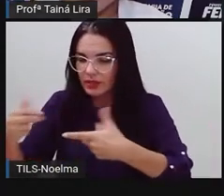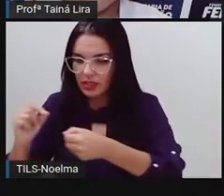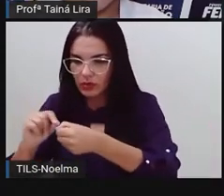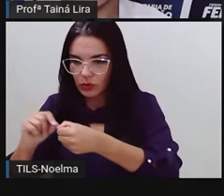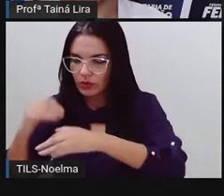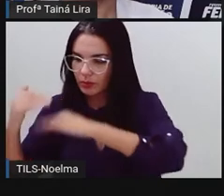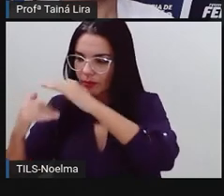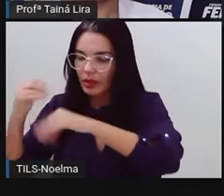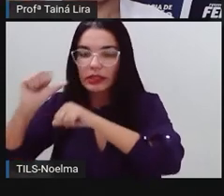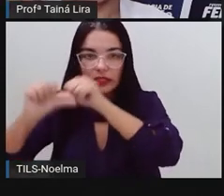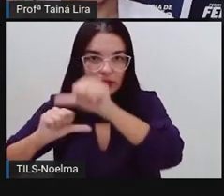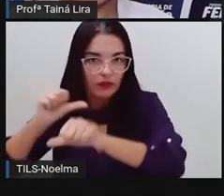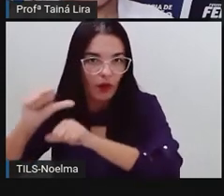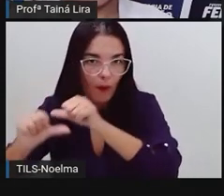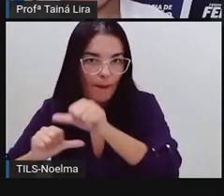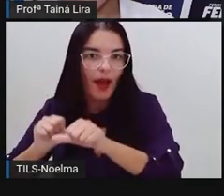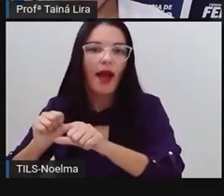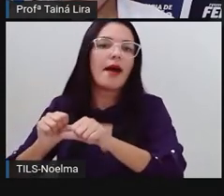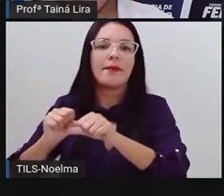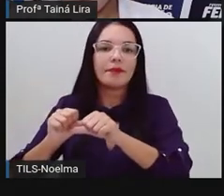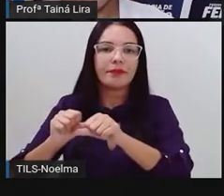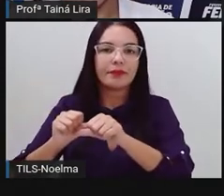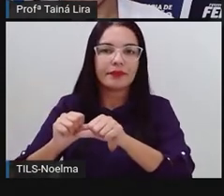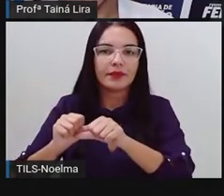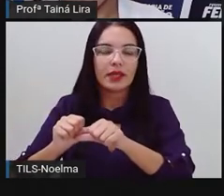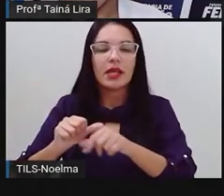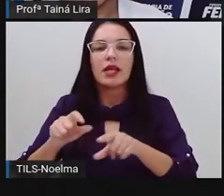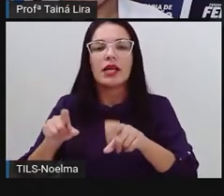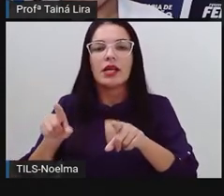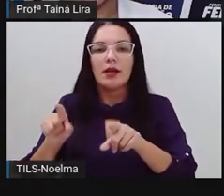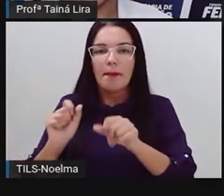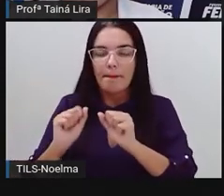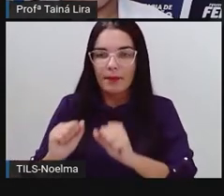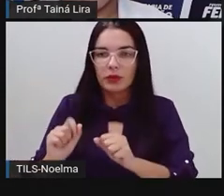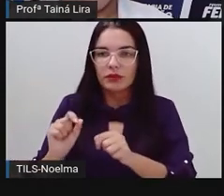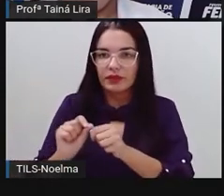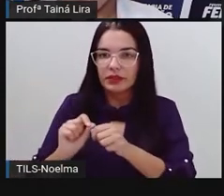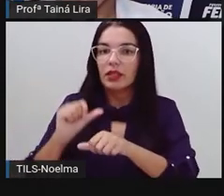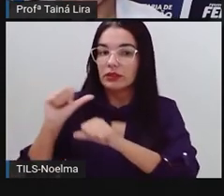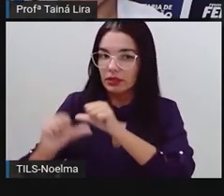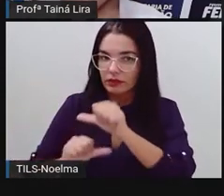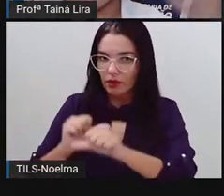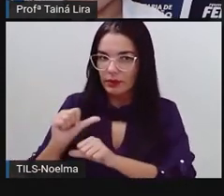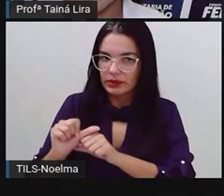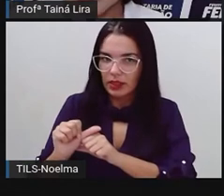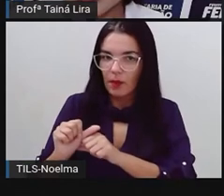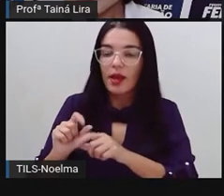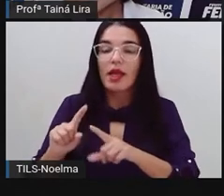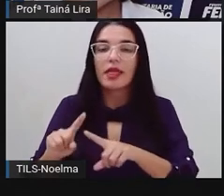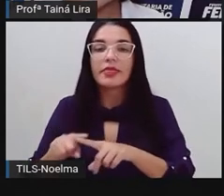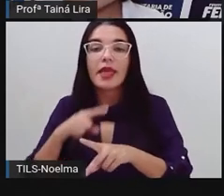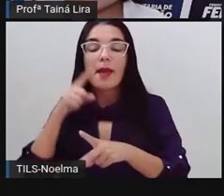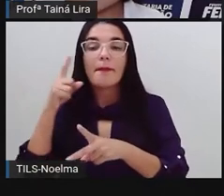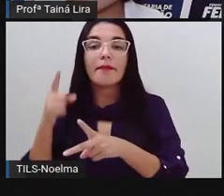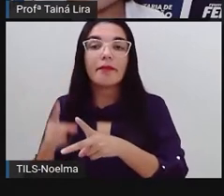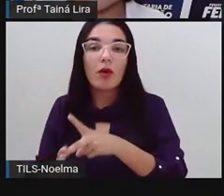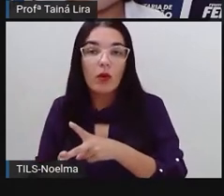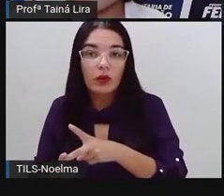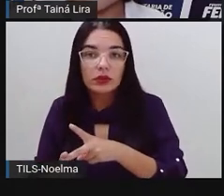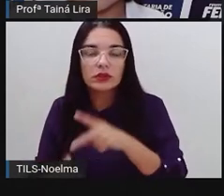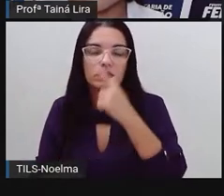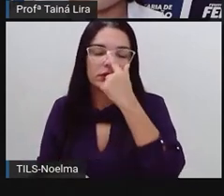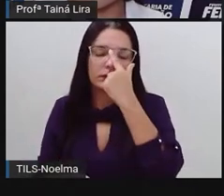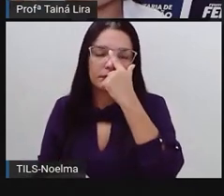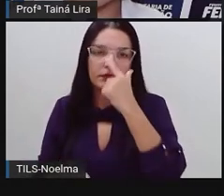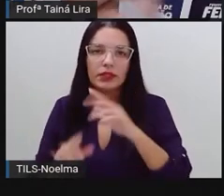para nossa alimentação que muitas vezes podem passar aí por um processo né de transformação nem tudo que é